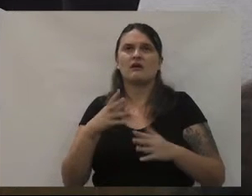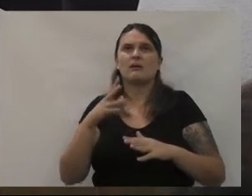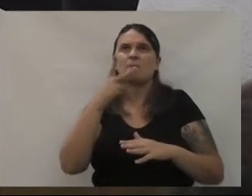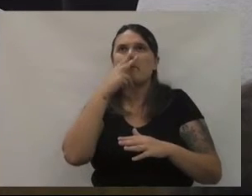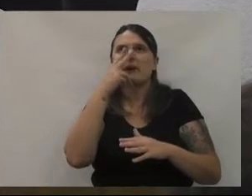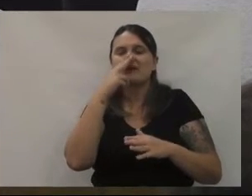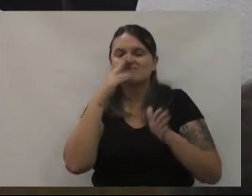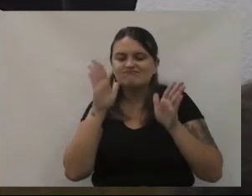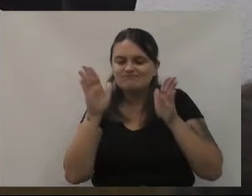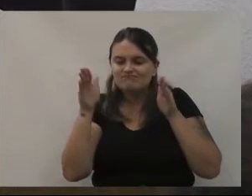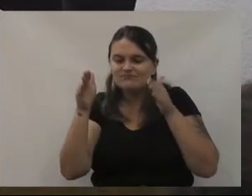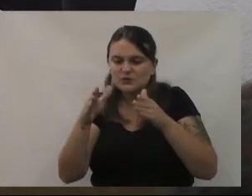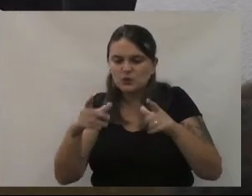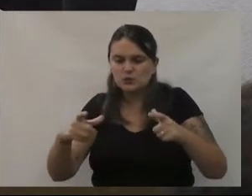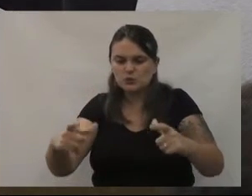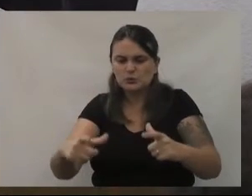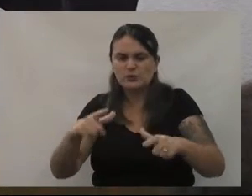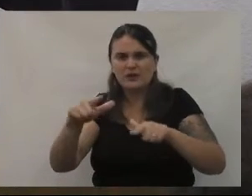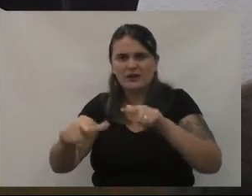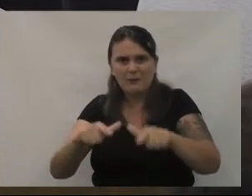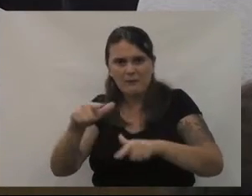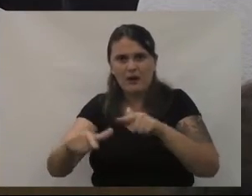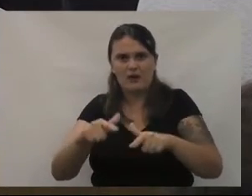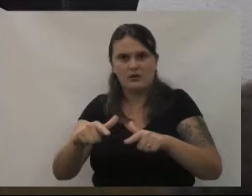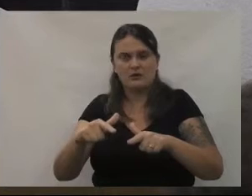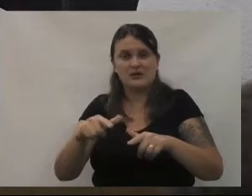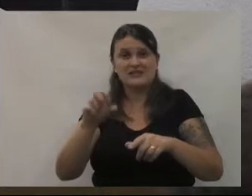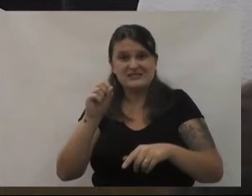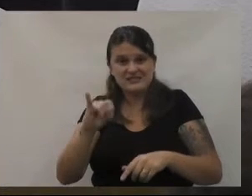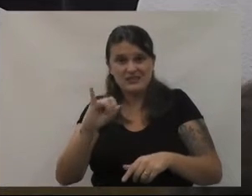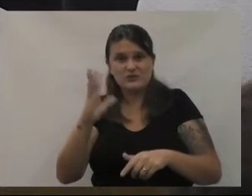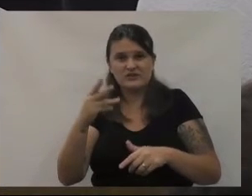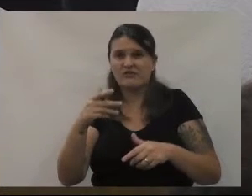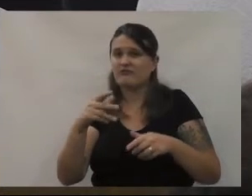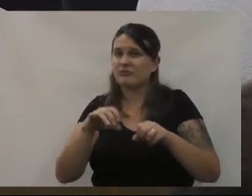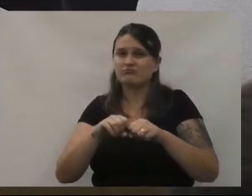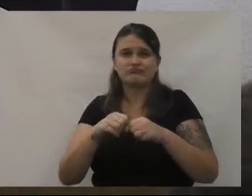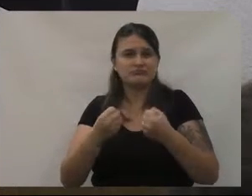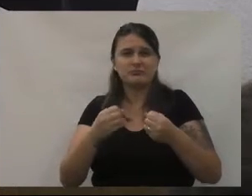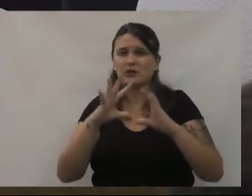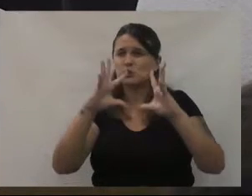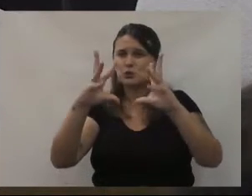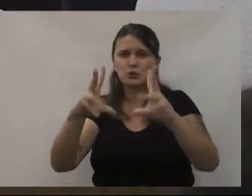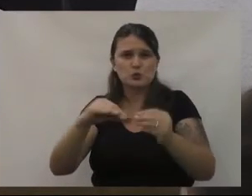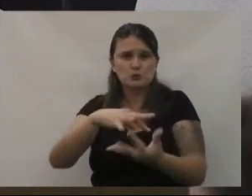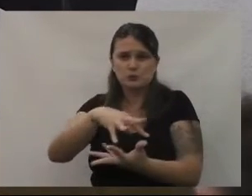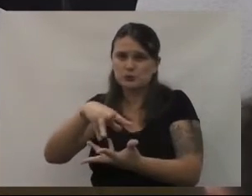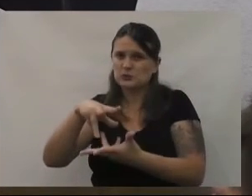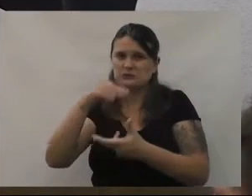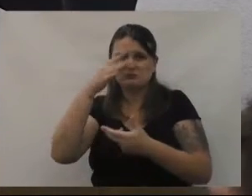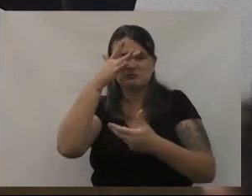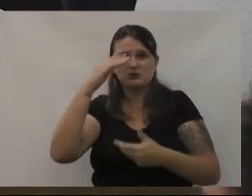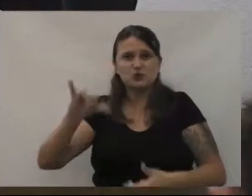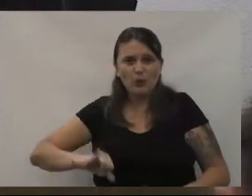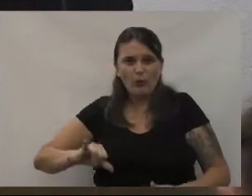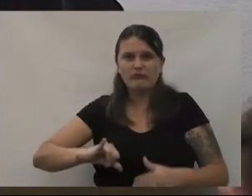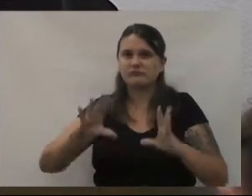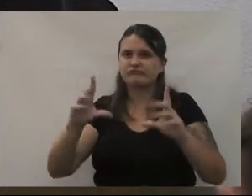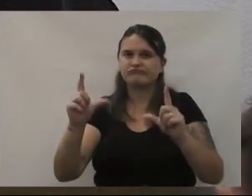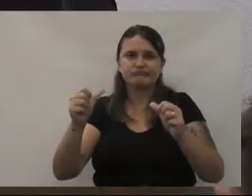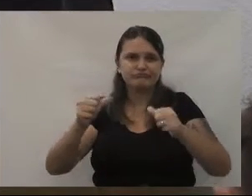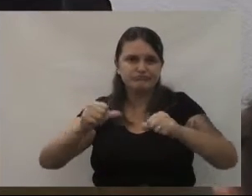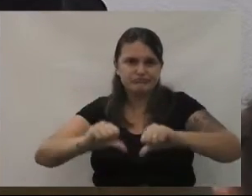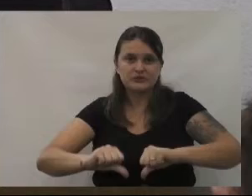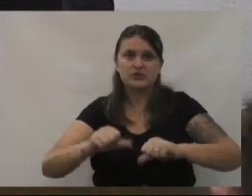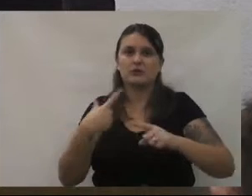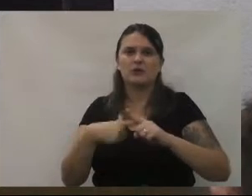em detrimento da categoria de trabalhadores. O prejuízo vai ser enorme para todo mundo. E não é pelo